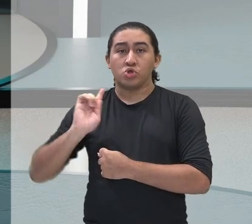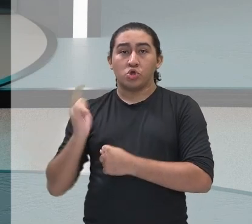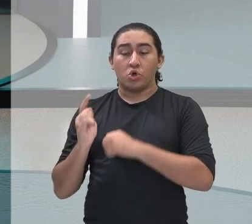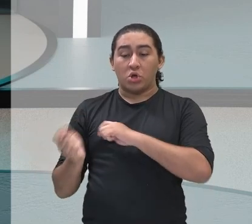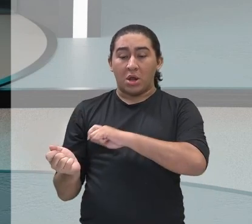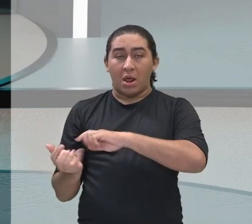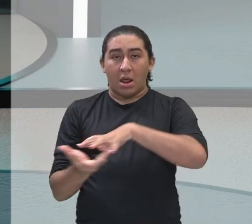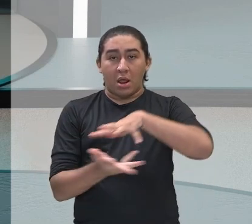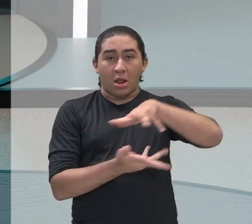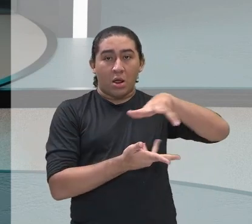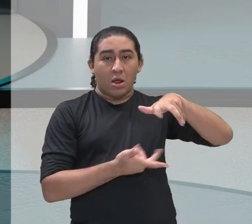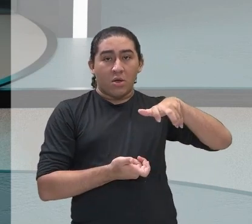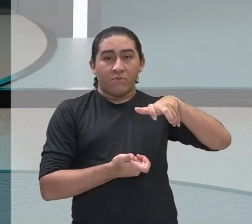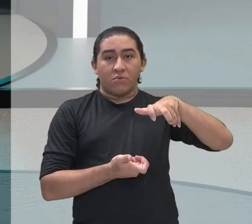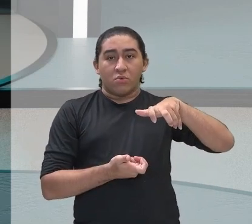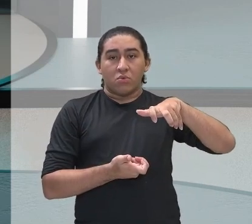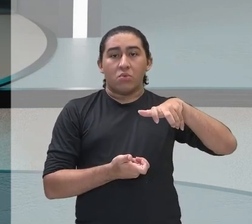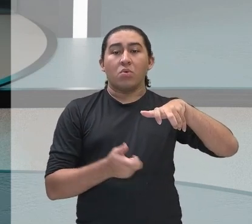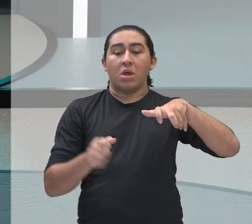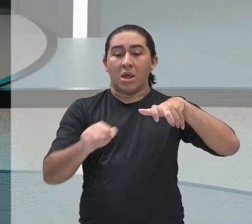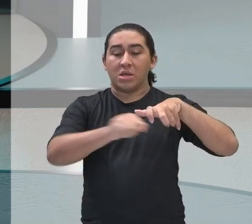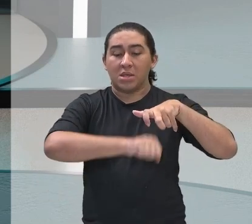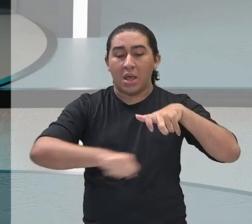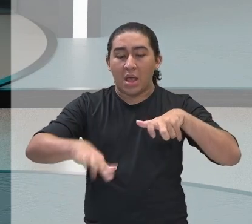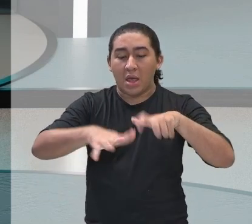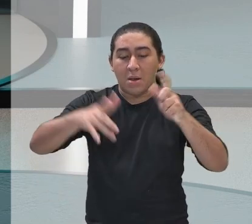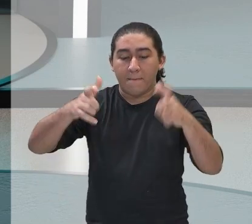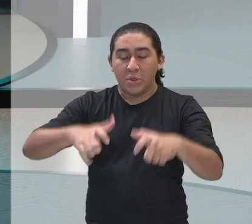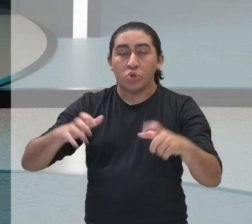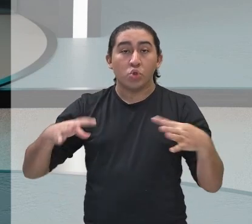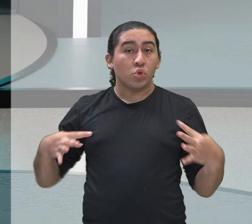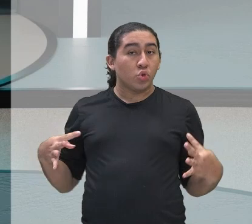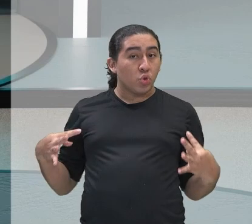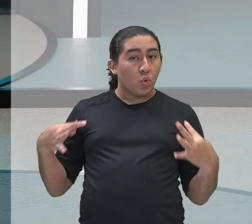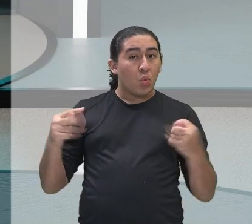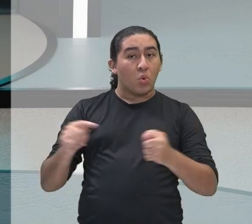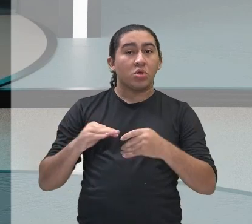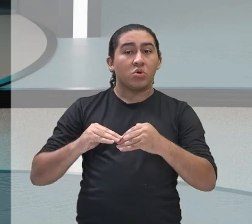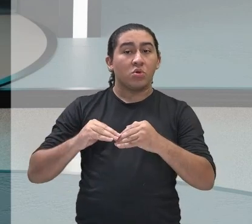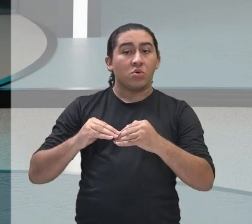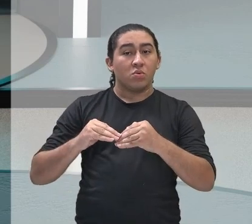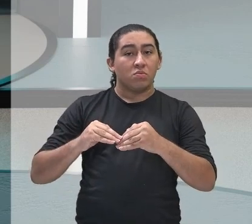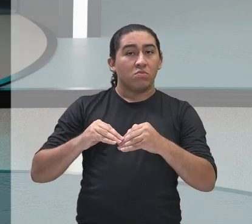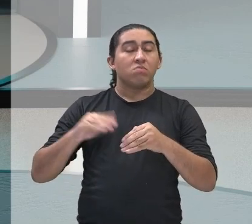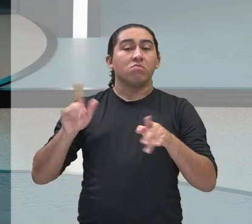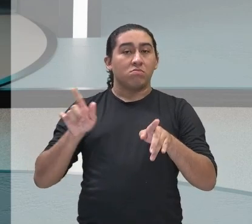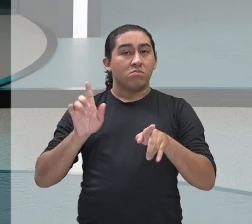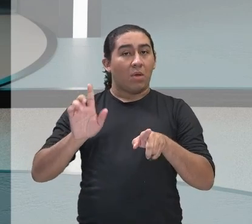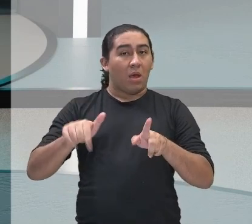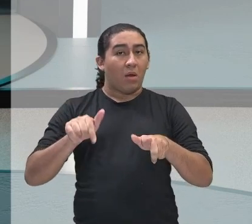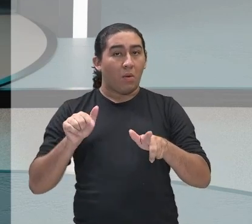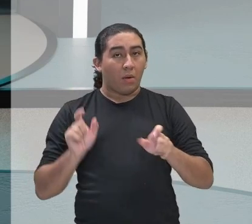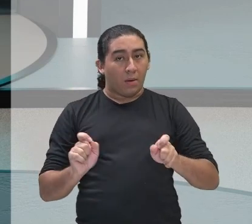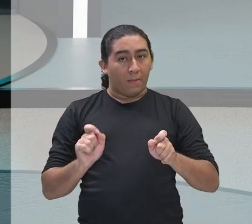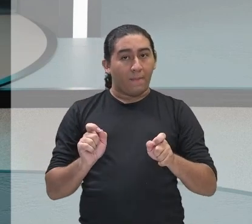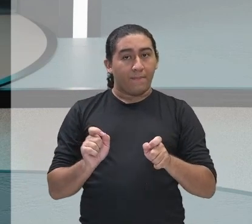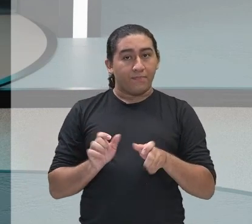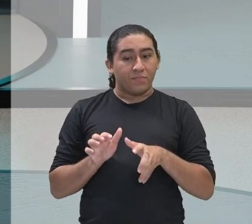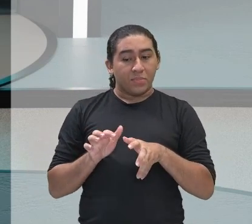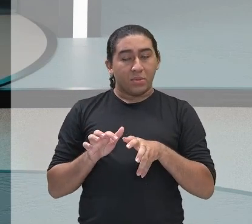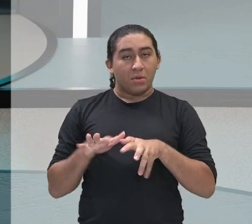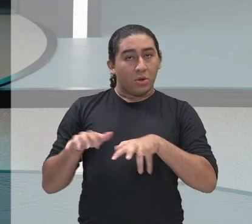mar, toda essa área do Brasil, externa, beira-mar, foram